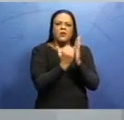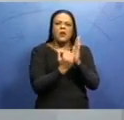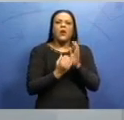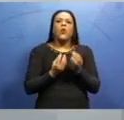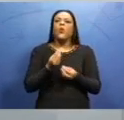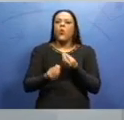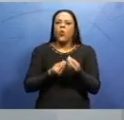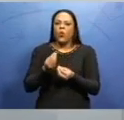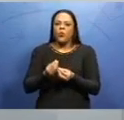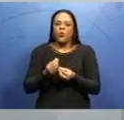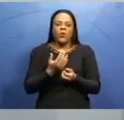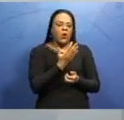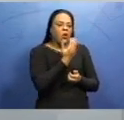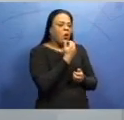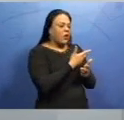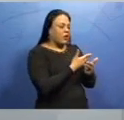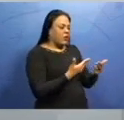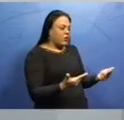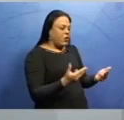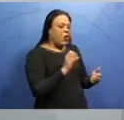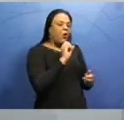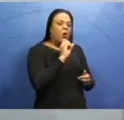preparo?